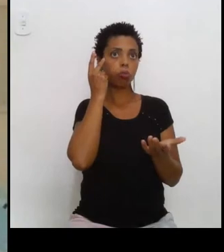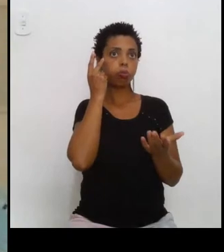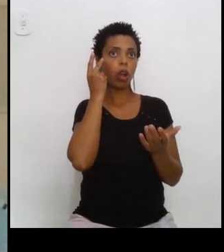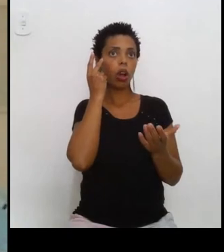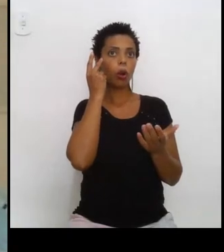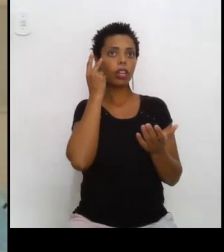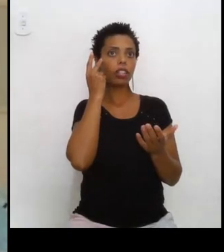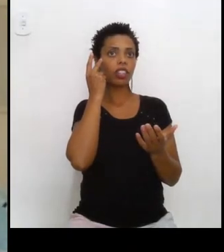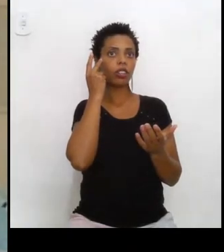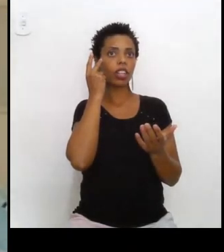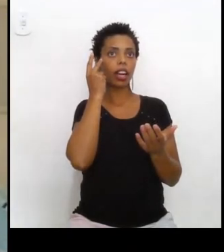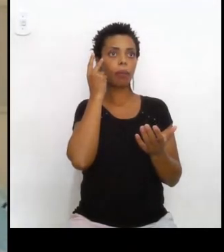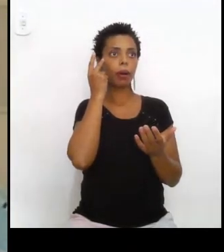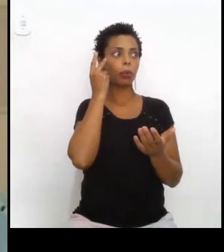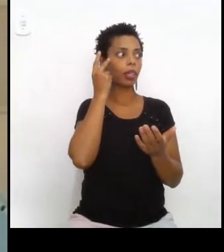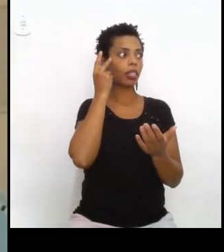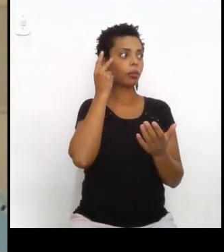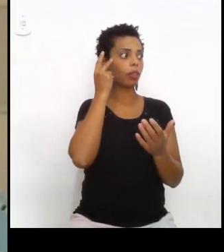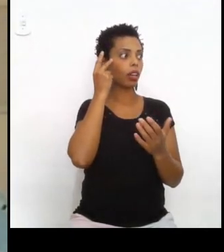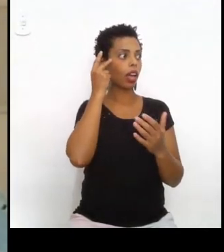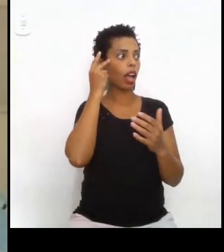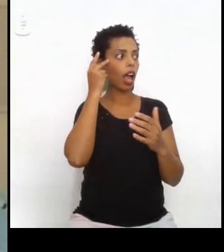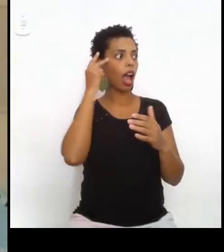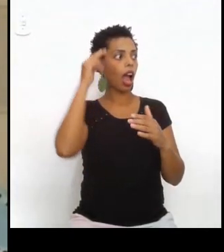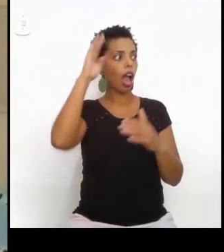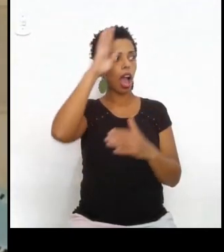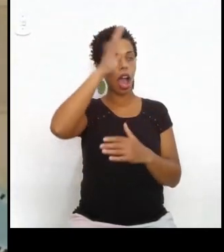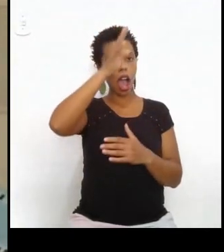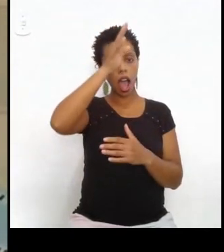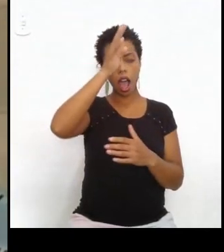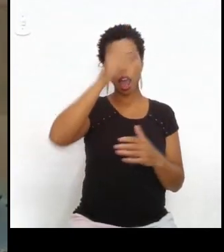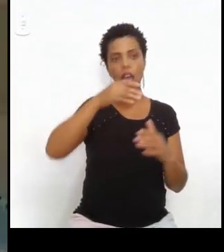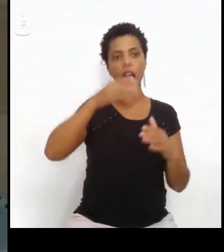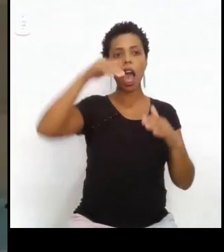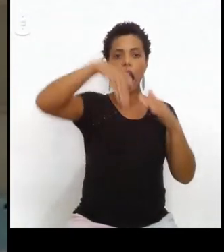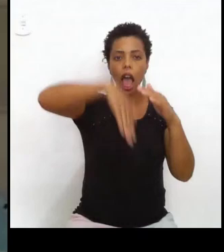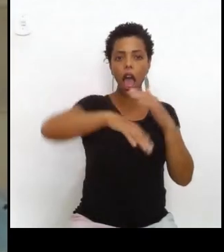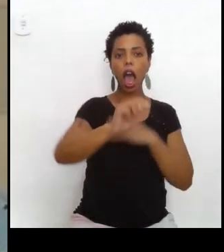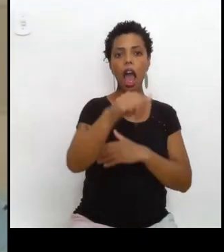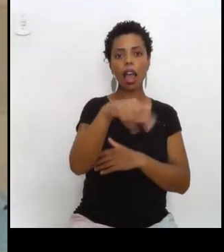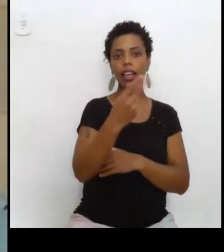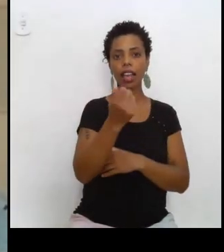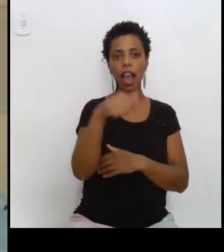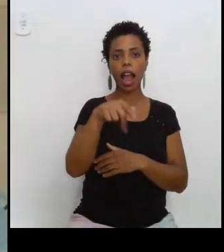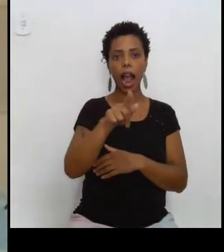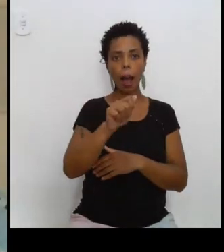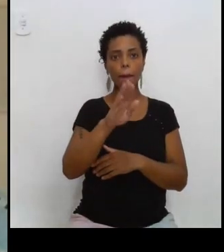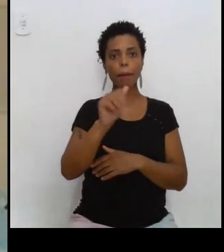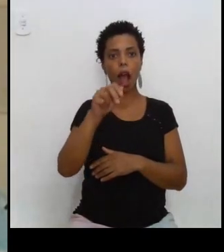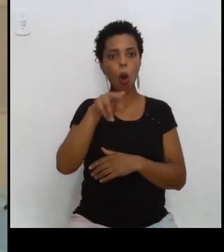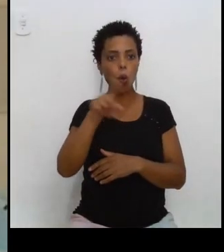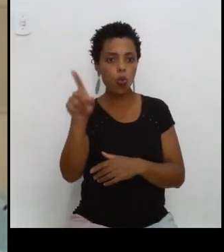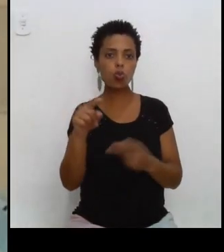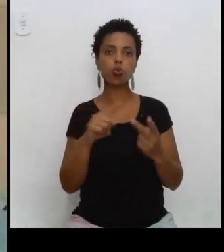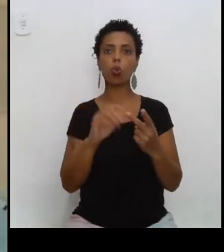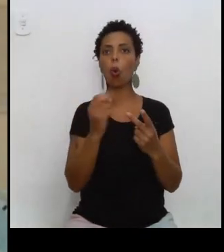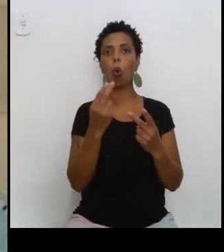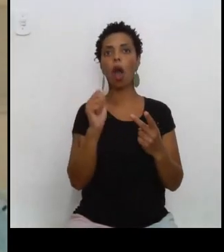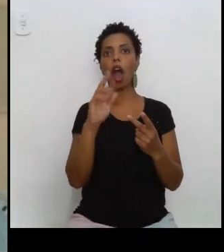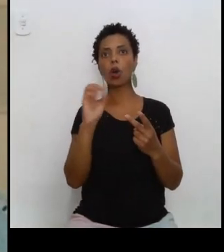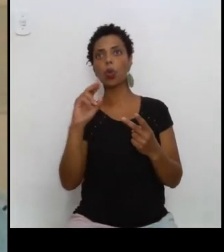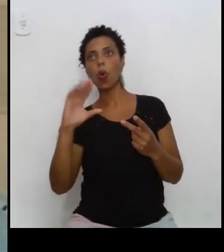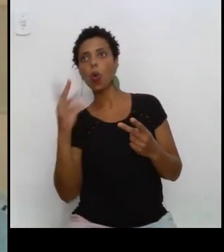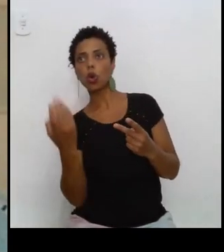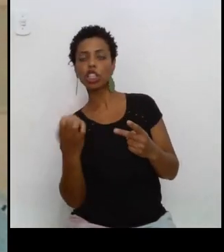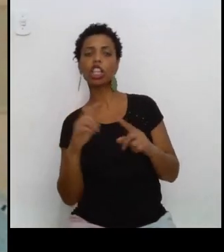Arouche na República Mas isso também determina uma série uma série de pagamentos